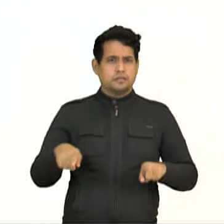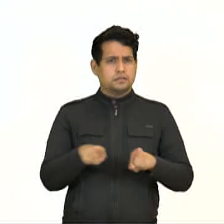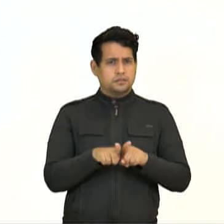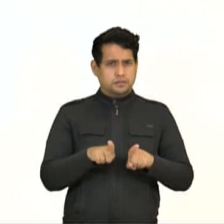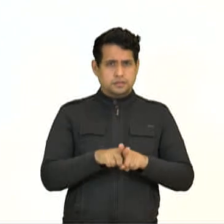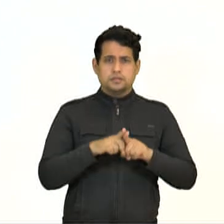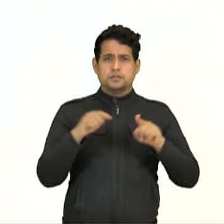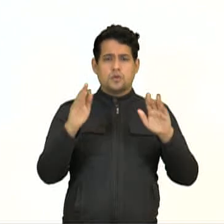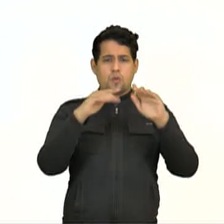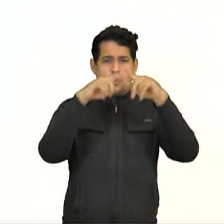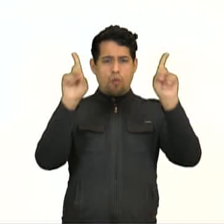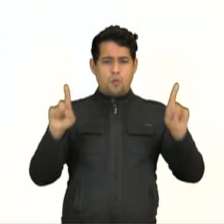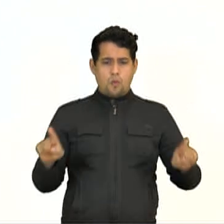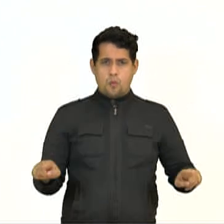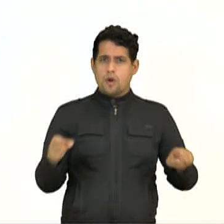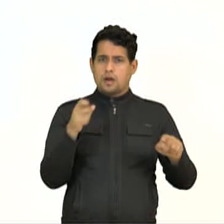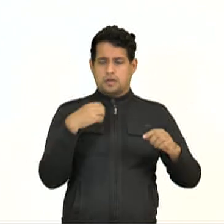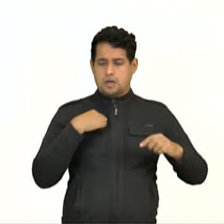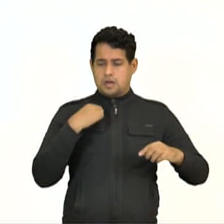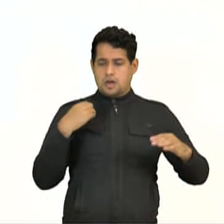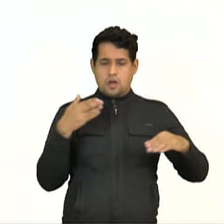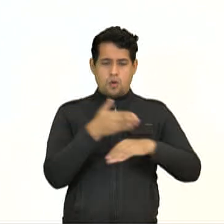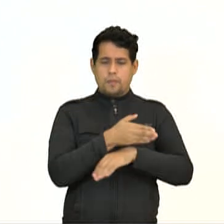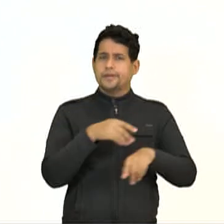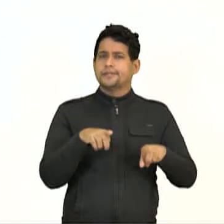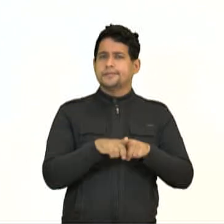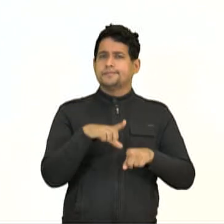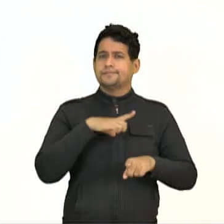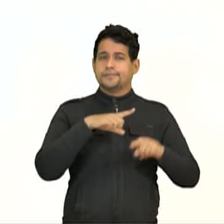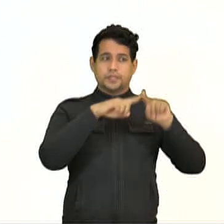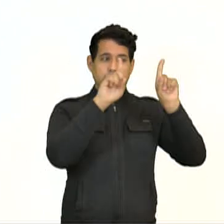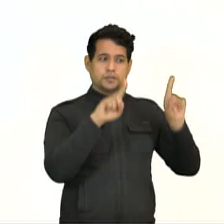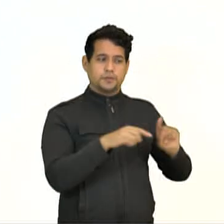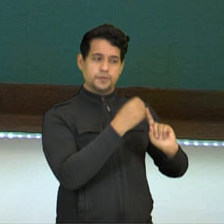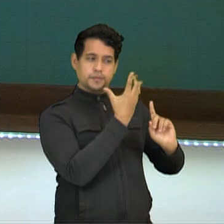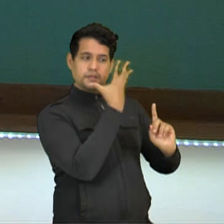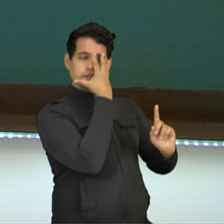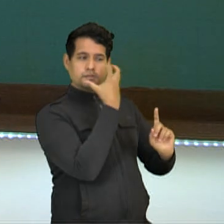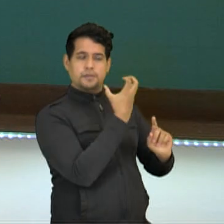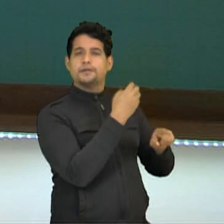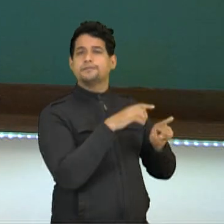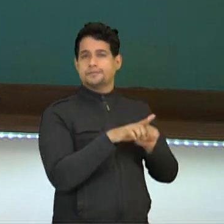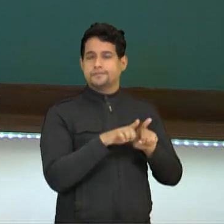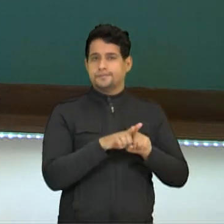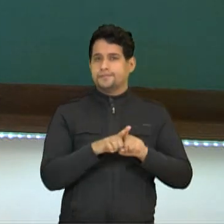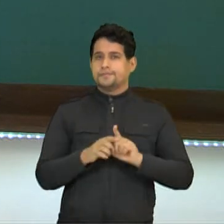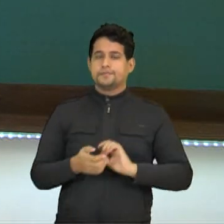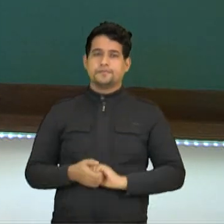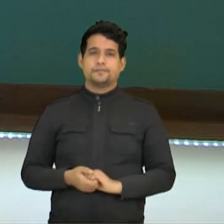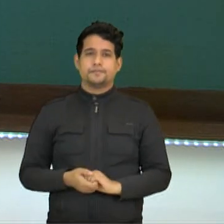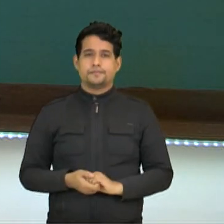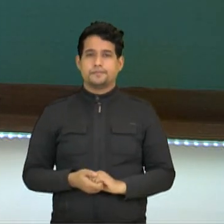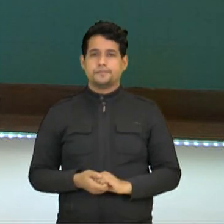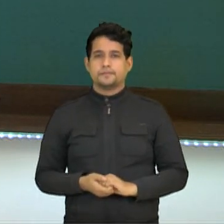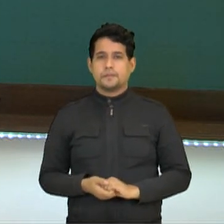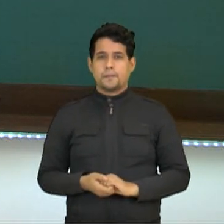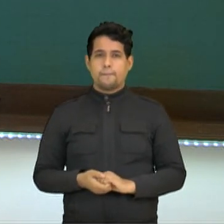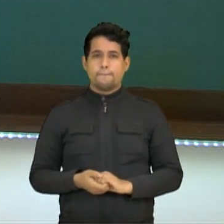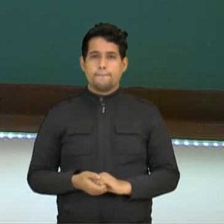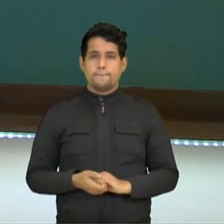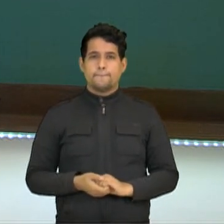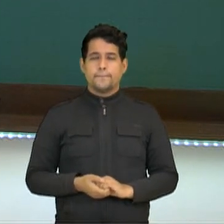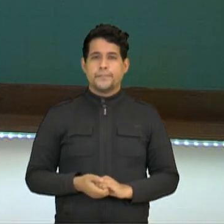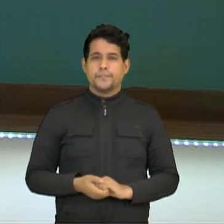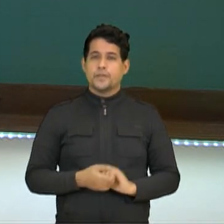um guarda-roupa e ainda coloca um mirror, né? Carpet não fala de carpet, mirror, no espelho,